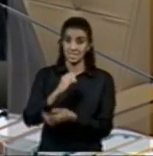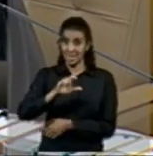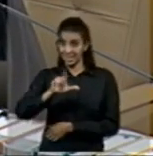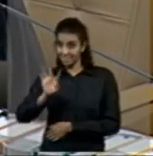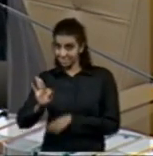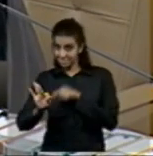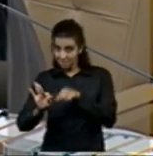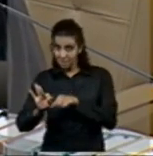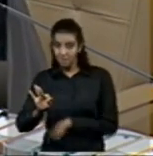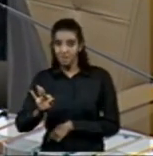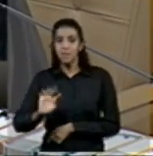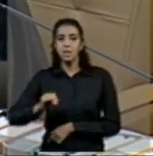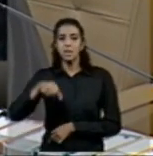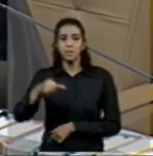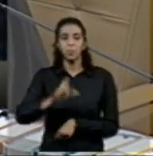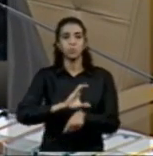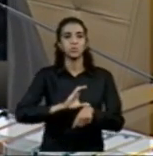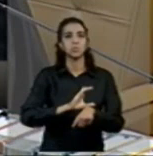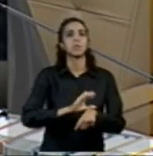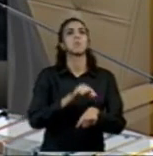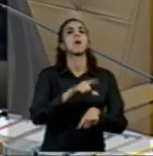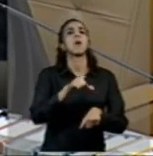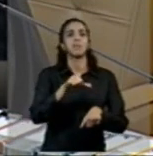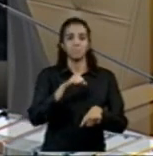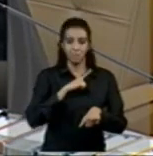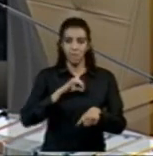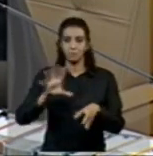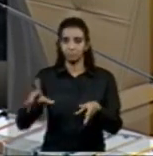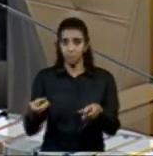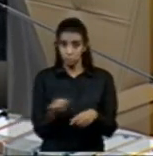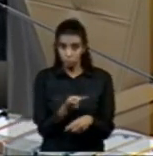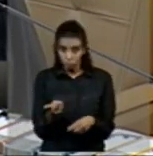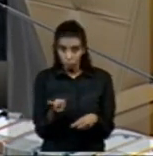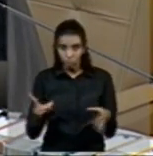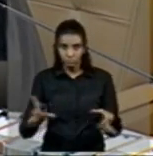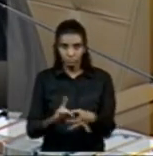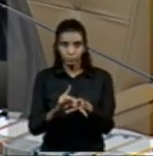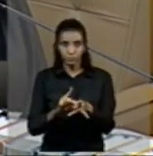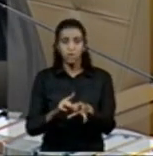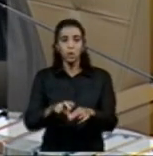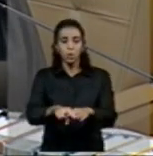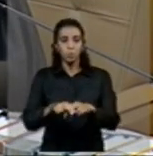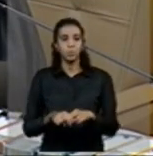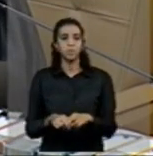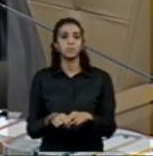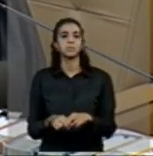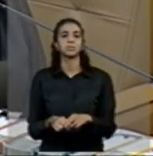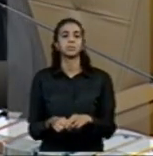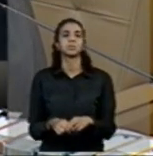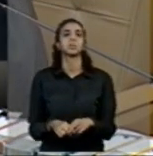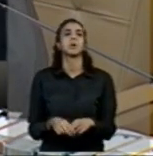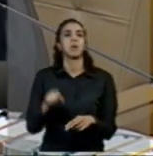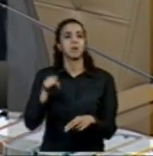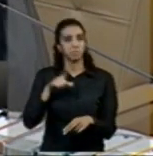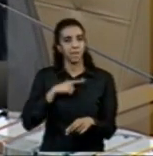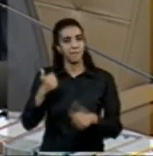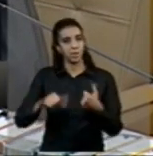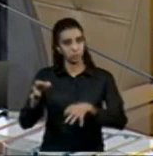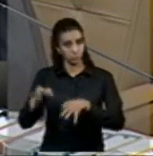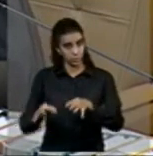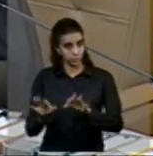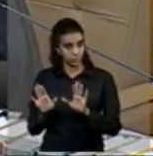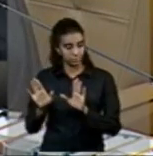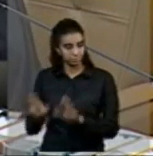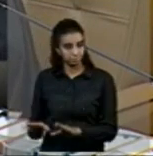e aperfeiçoado pela Constituição de 1988 foi o que conduziu ao tratamento jurídico do tema. Passo a